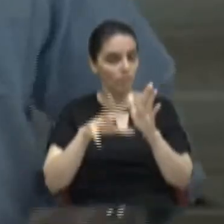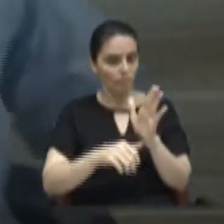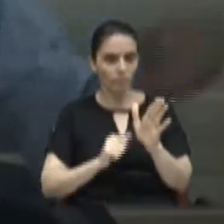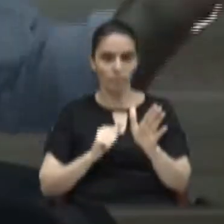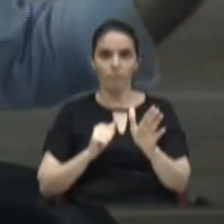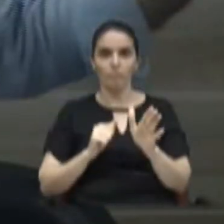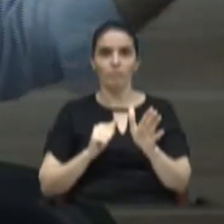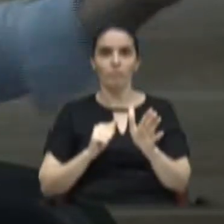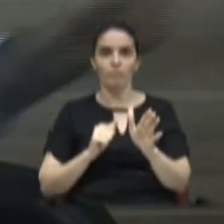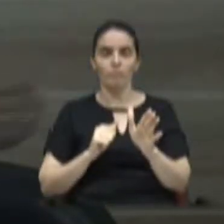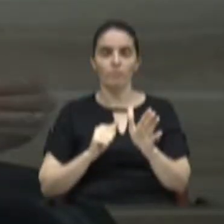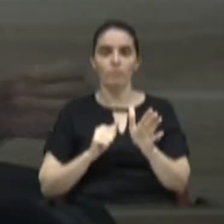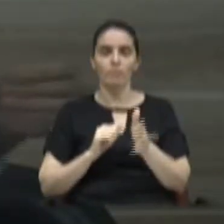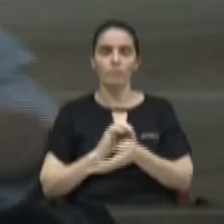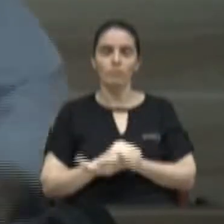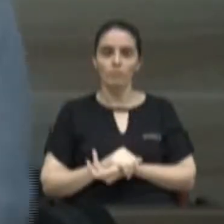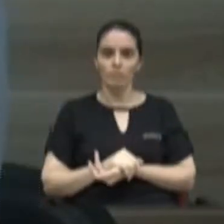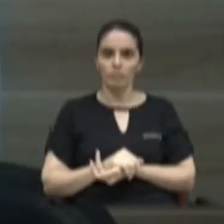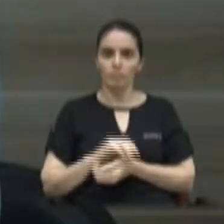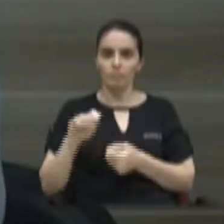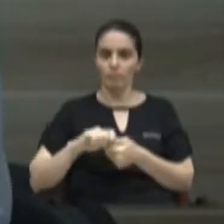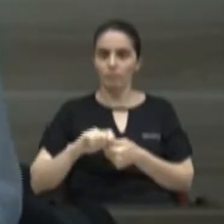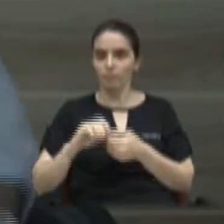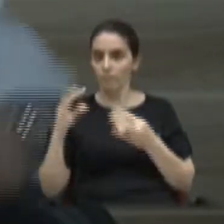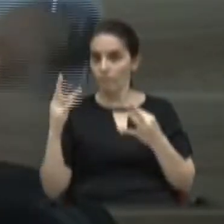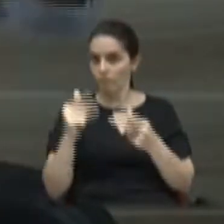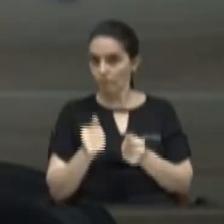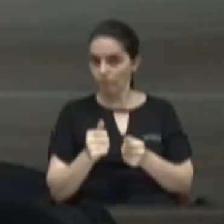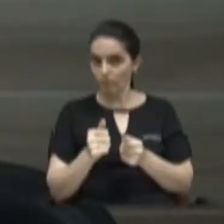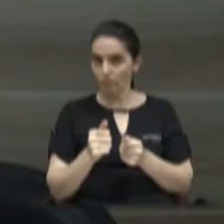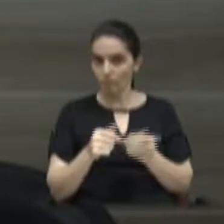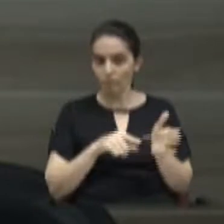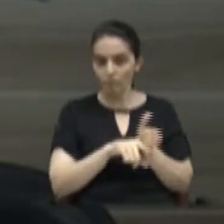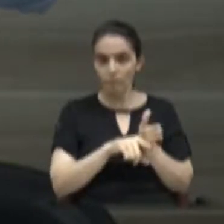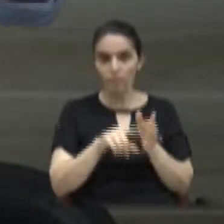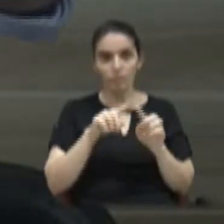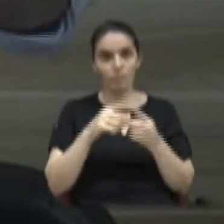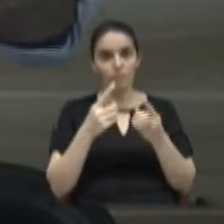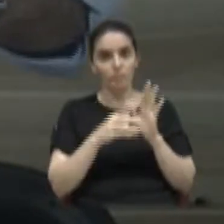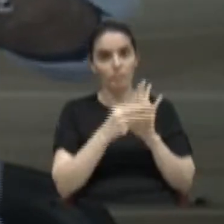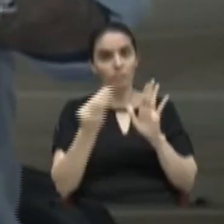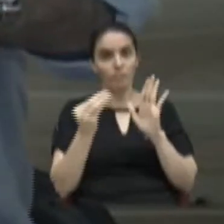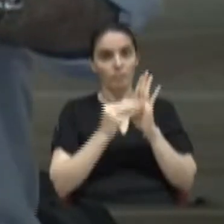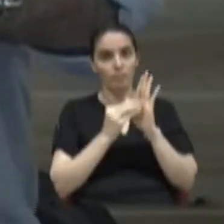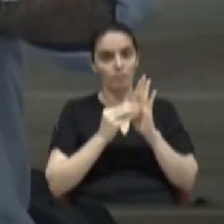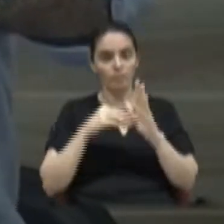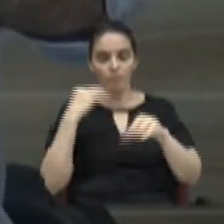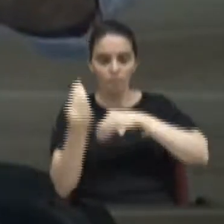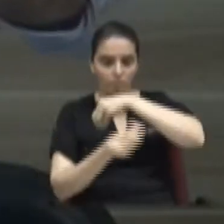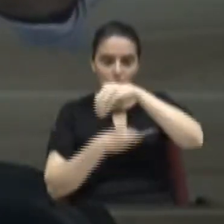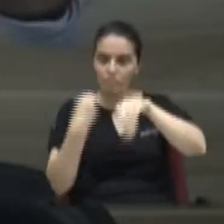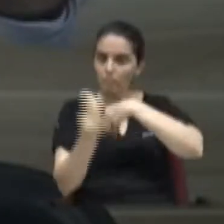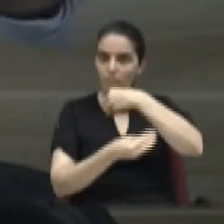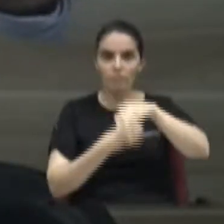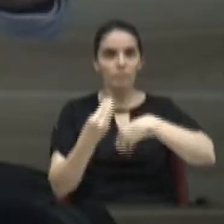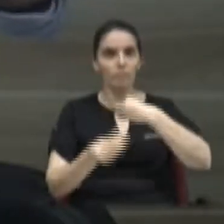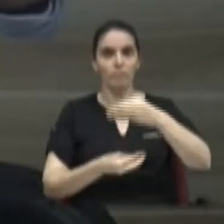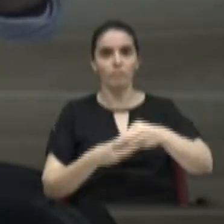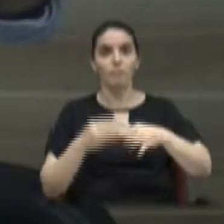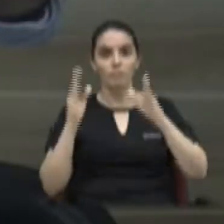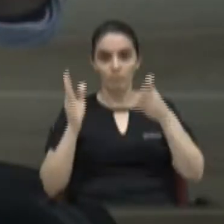A gente vai fazer de tudo para corrigir. Só que, infelizmente, a emenda vinha misturado. Já era o